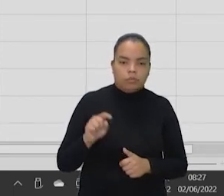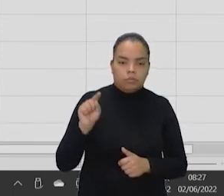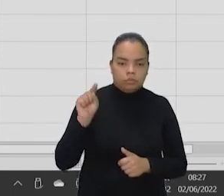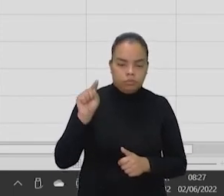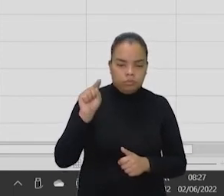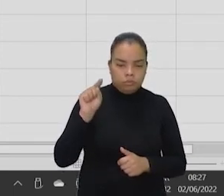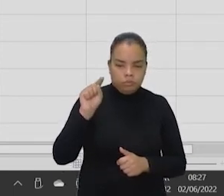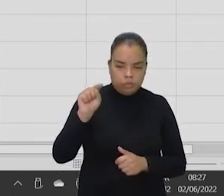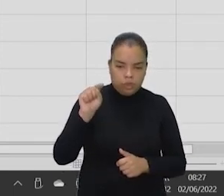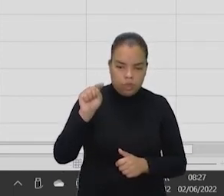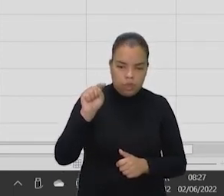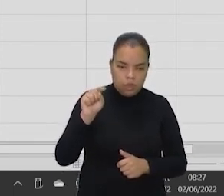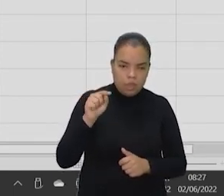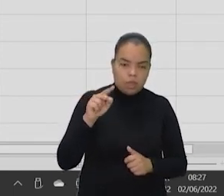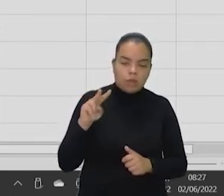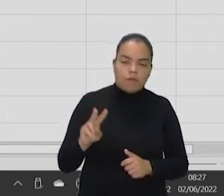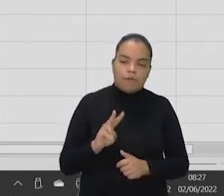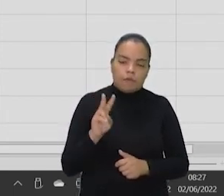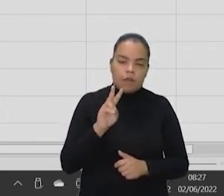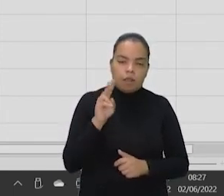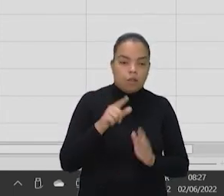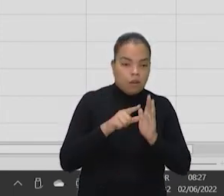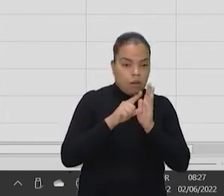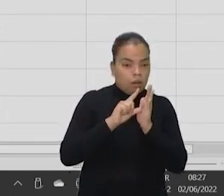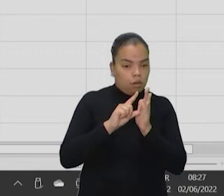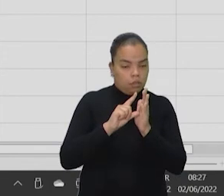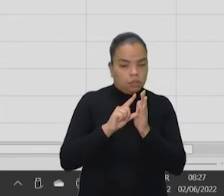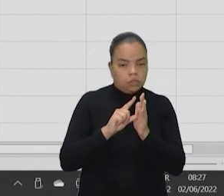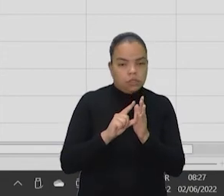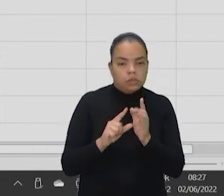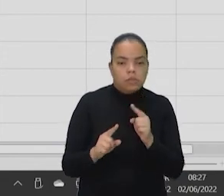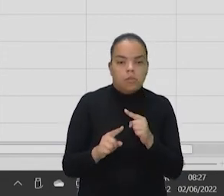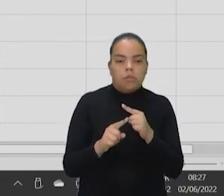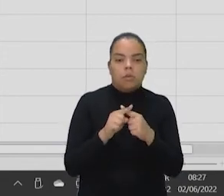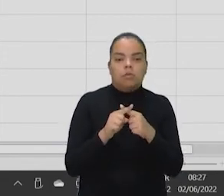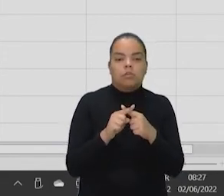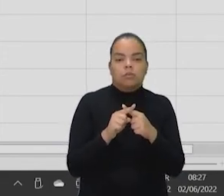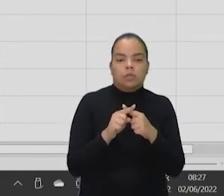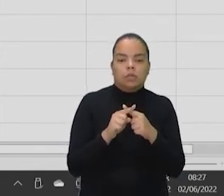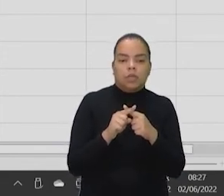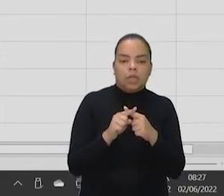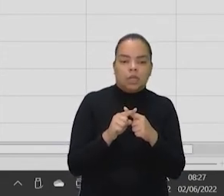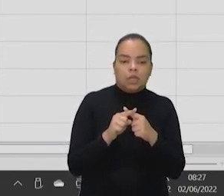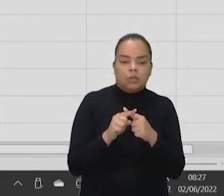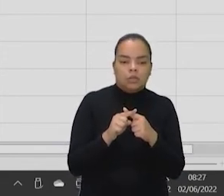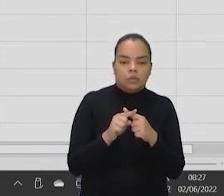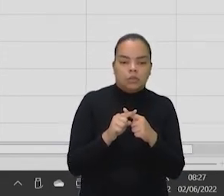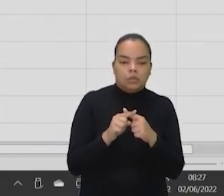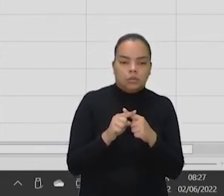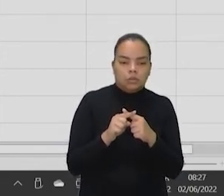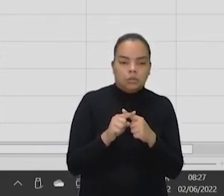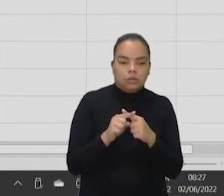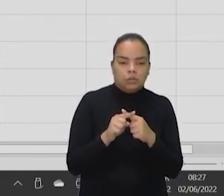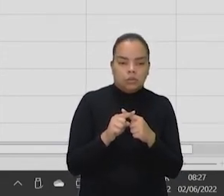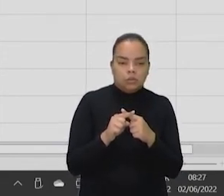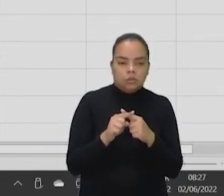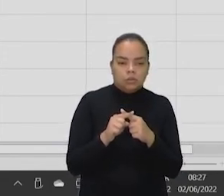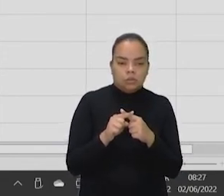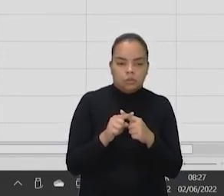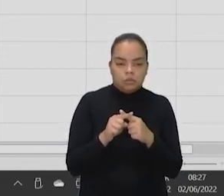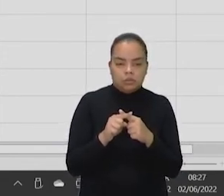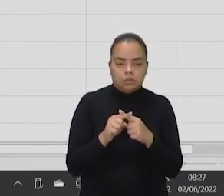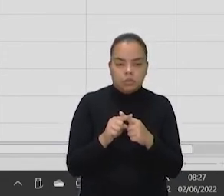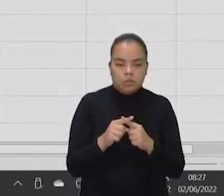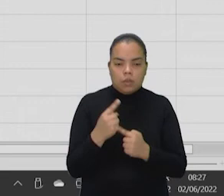valor anterior, multiplicado pelos juros. Como é juros, é 1 vai representar o que